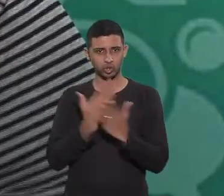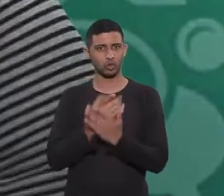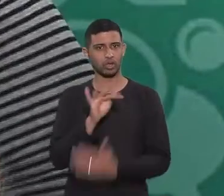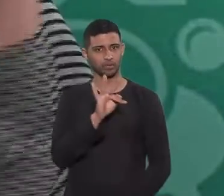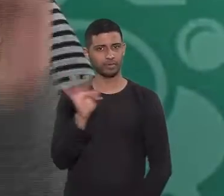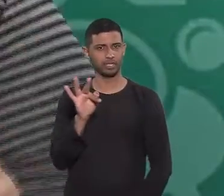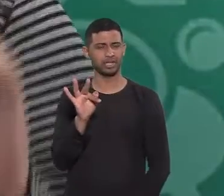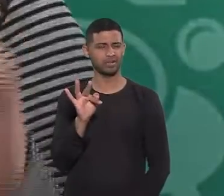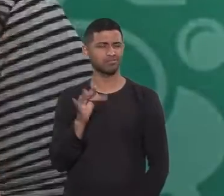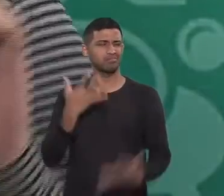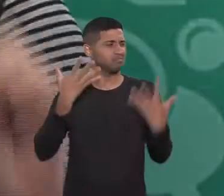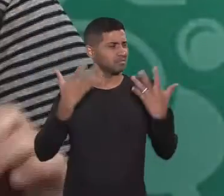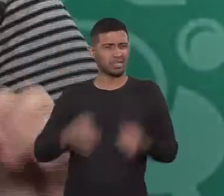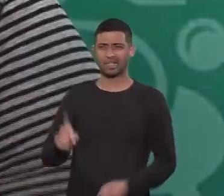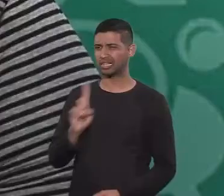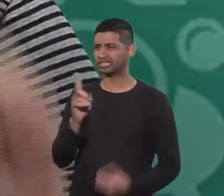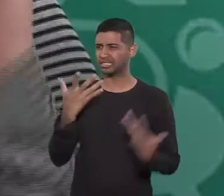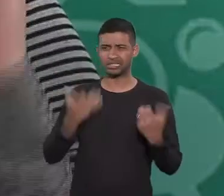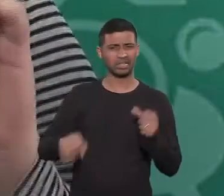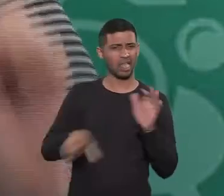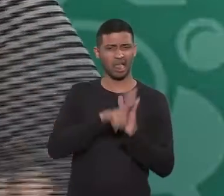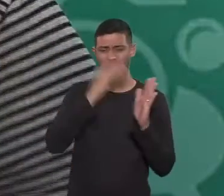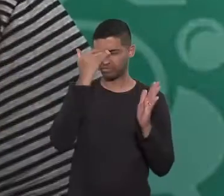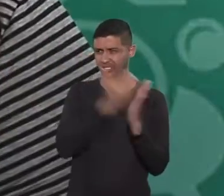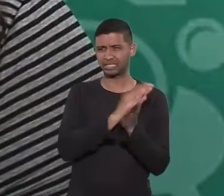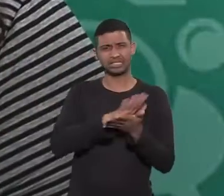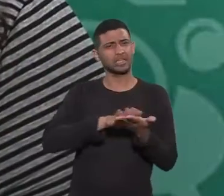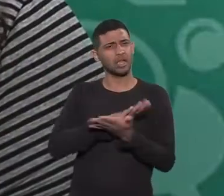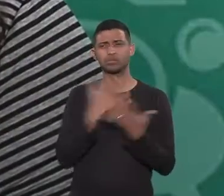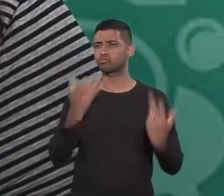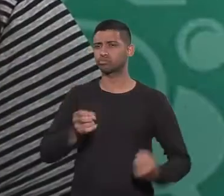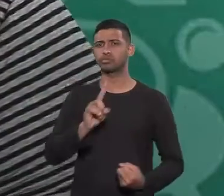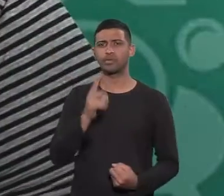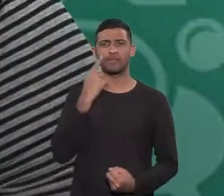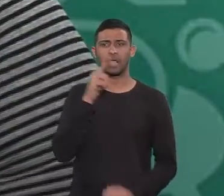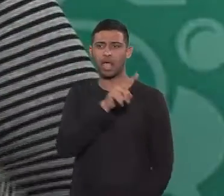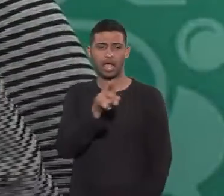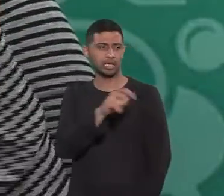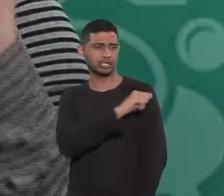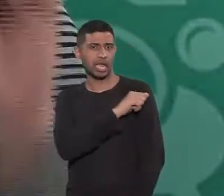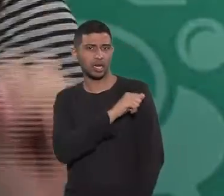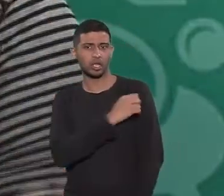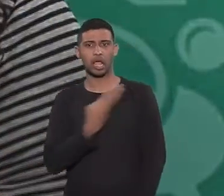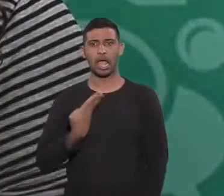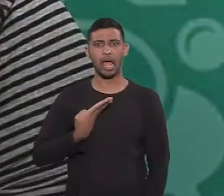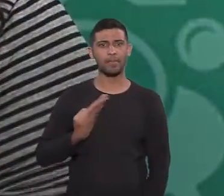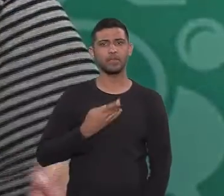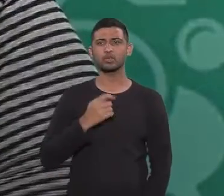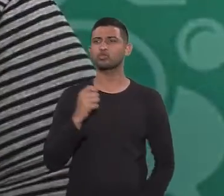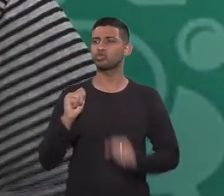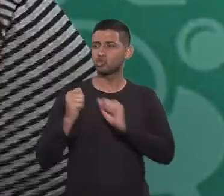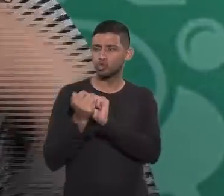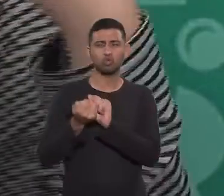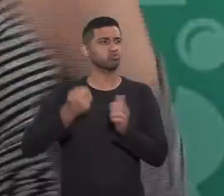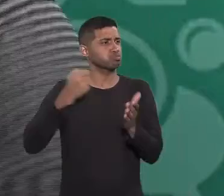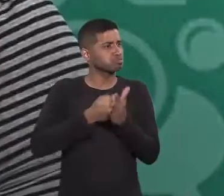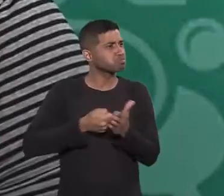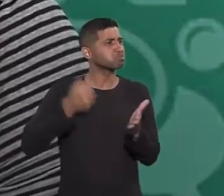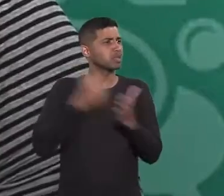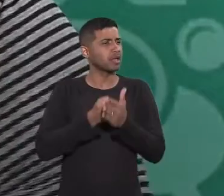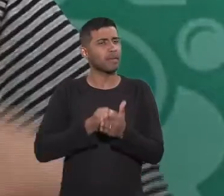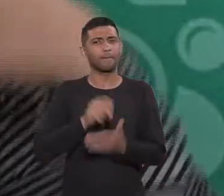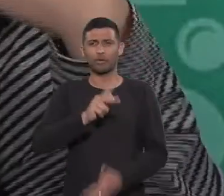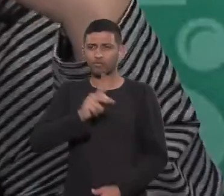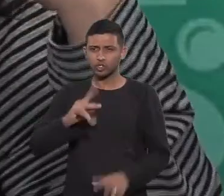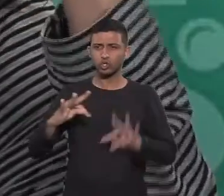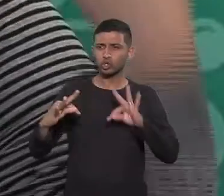acabou, a unidade específica do colégio em que ele estudava se recusava a cumprir essa lei. Os alunos, os colegas de sala cobravam